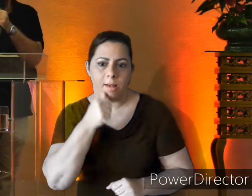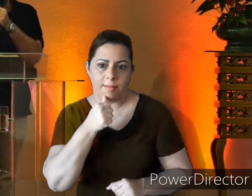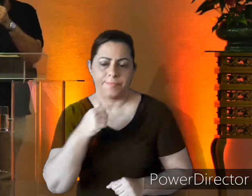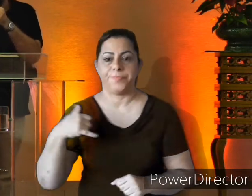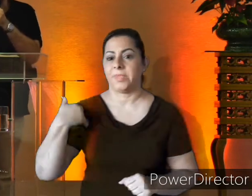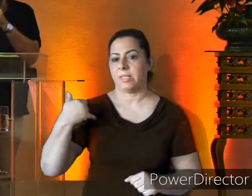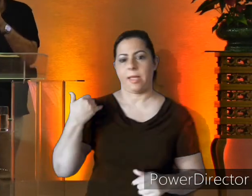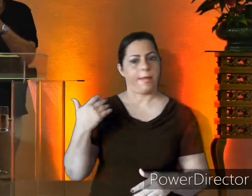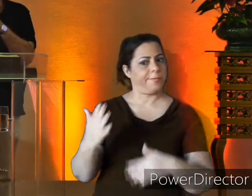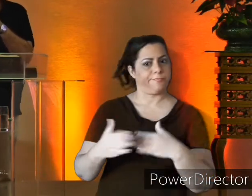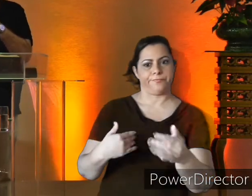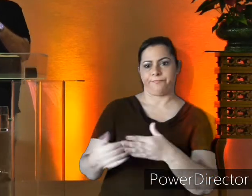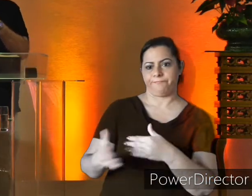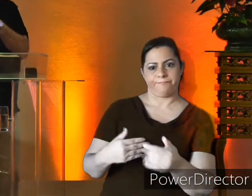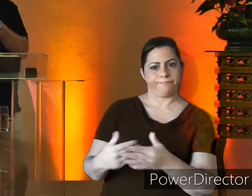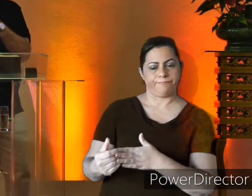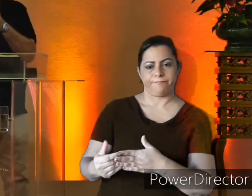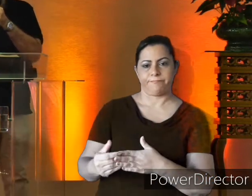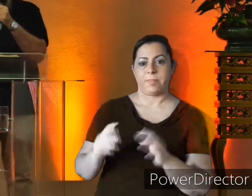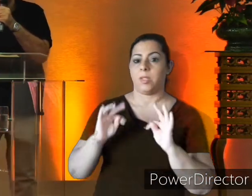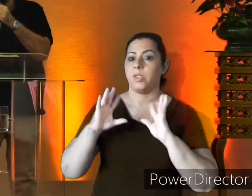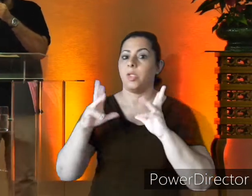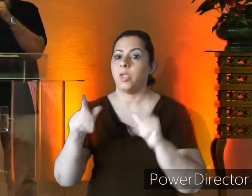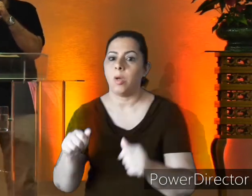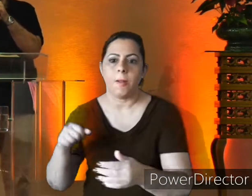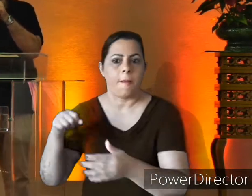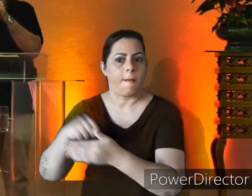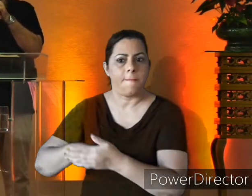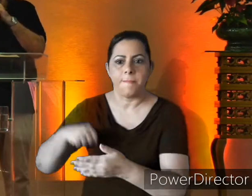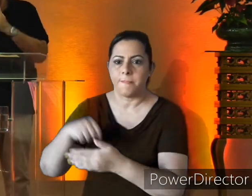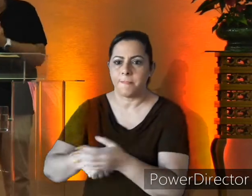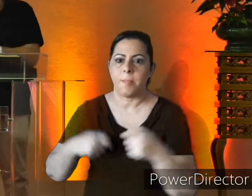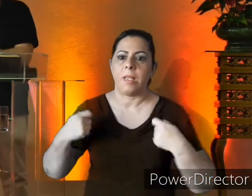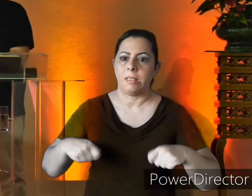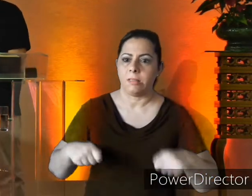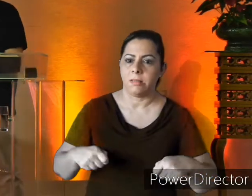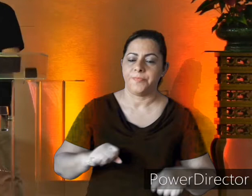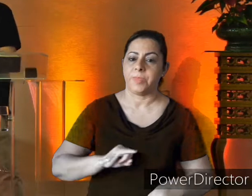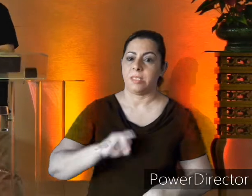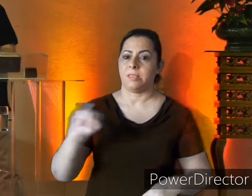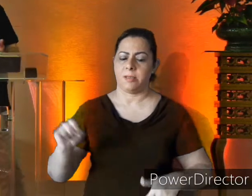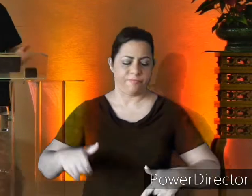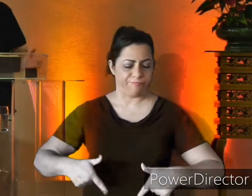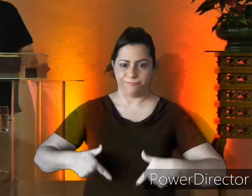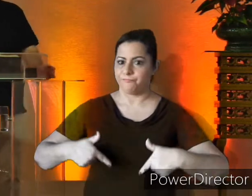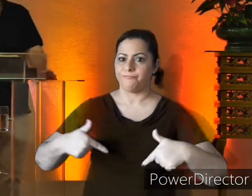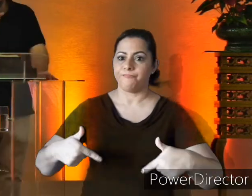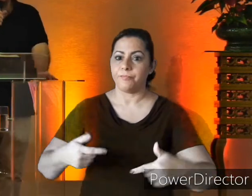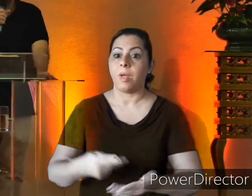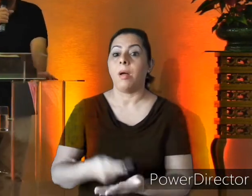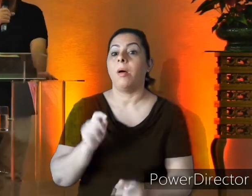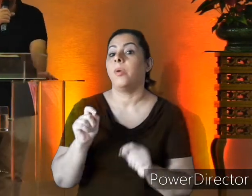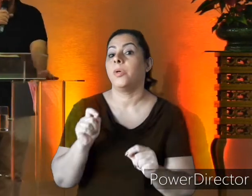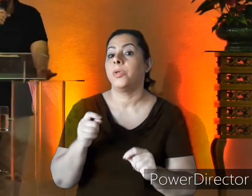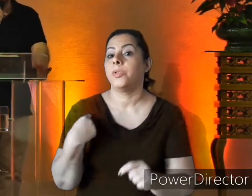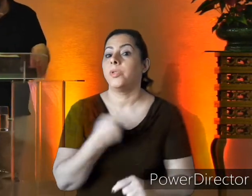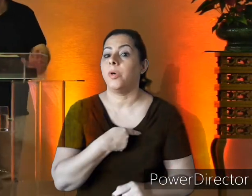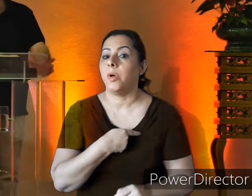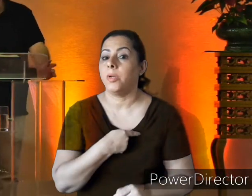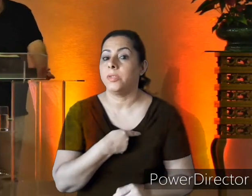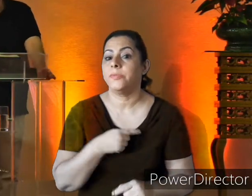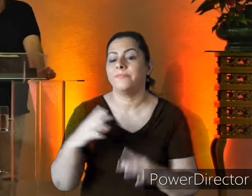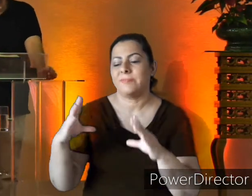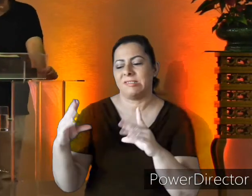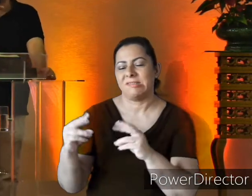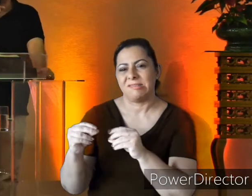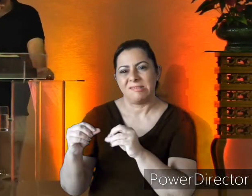nos posicionamos nessa guerra, nós somos atingidos. Lembrando mais uma vez, o apóstolo Paulo, quando diz para nos revestirmos com